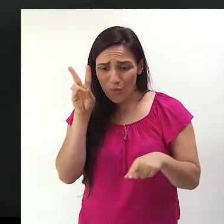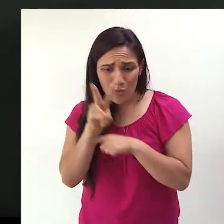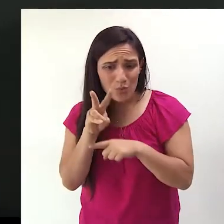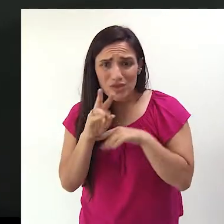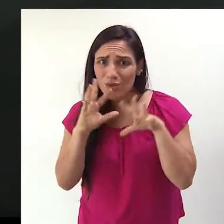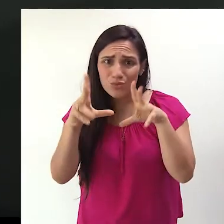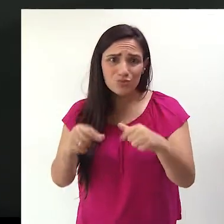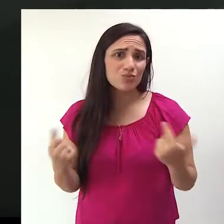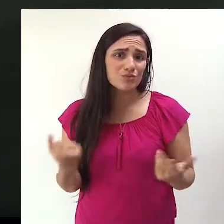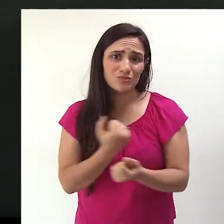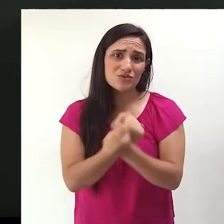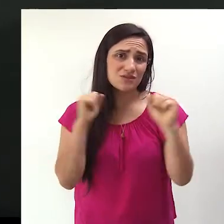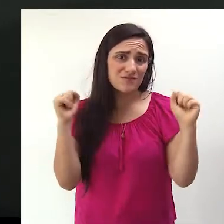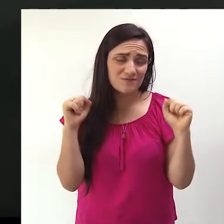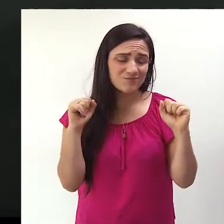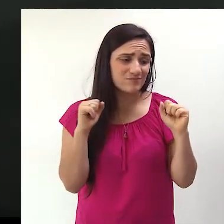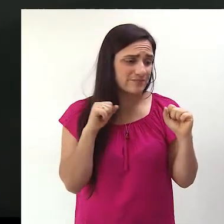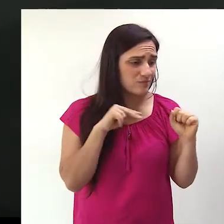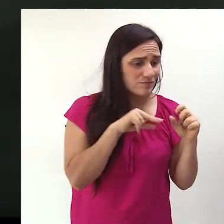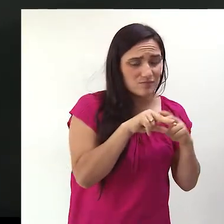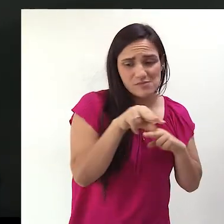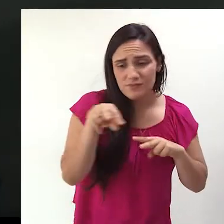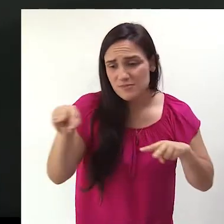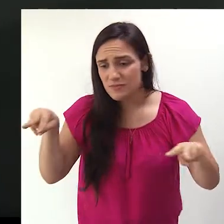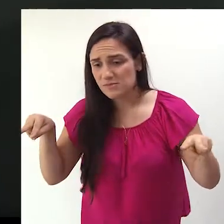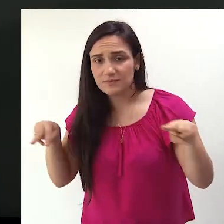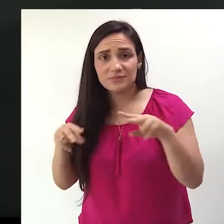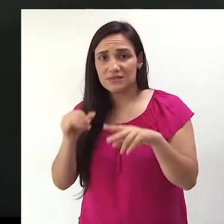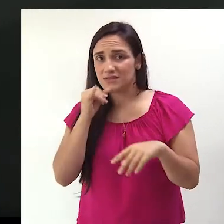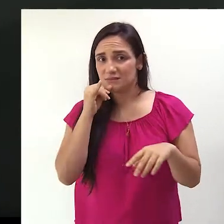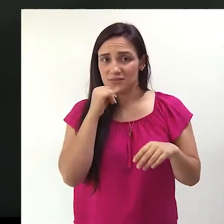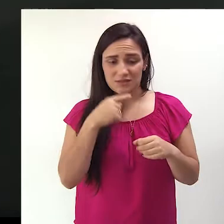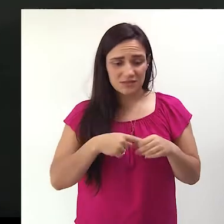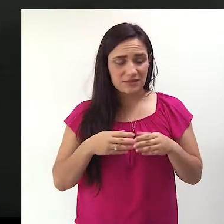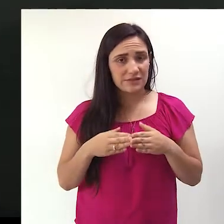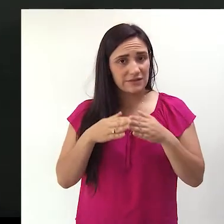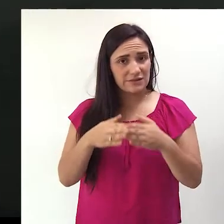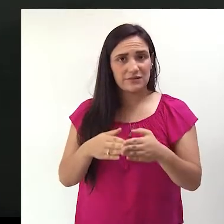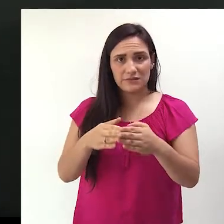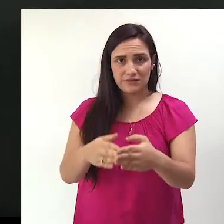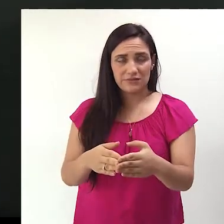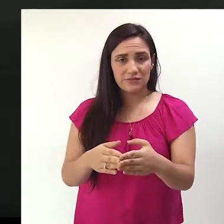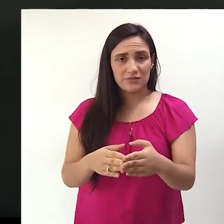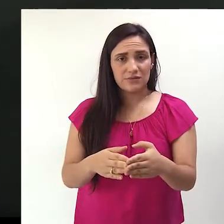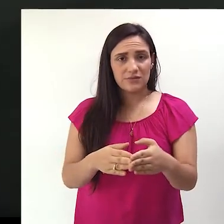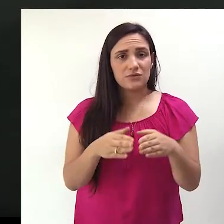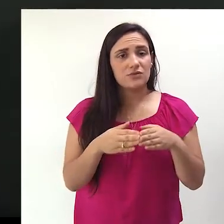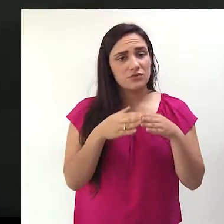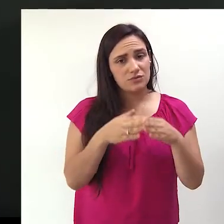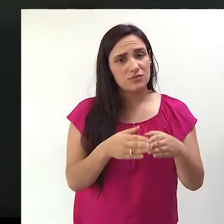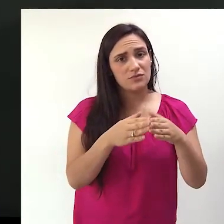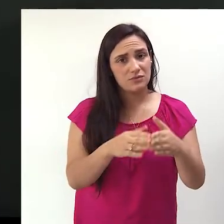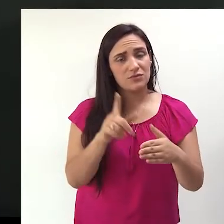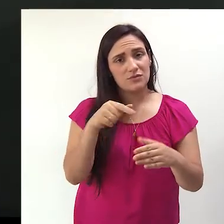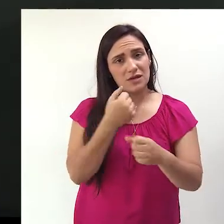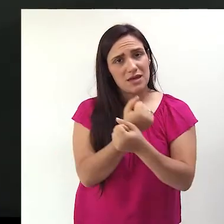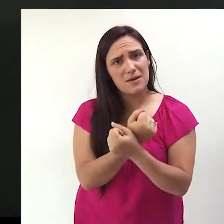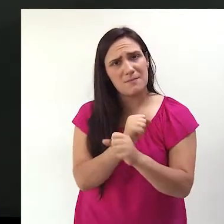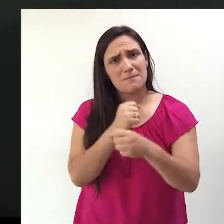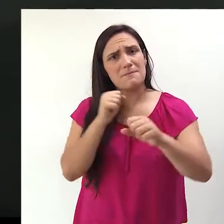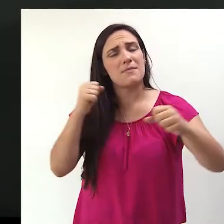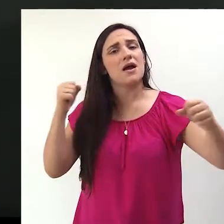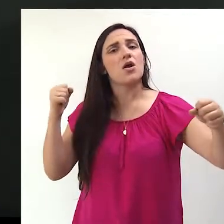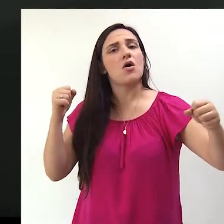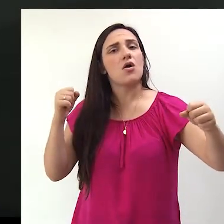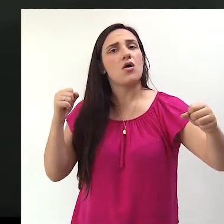proporcionalmente são muito grandes, né? O município de Corumbá, se pegarmos de exemplo, é maior do que, acho que 4 ou